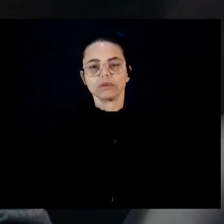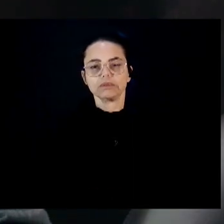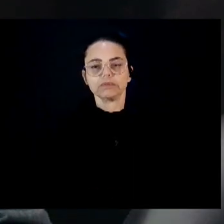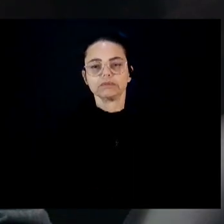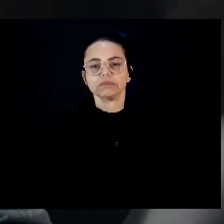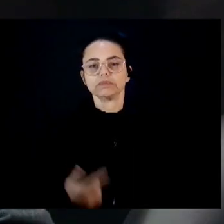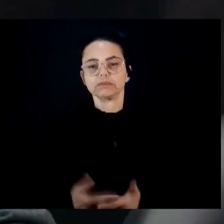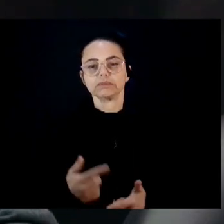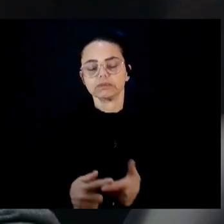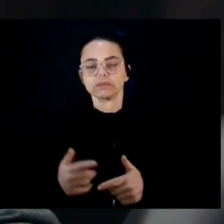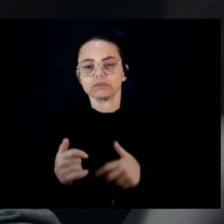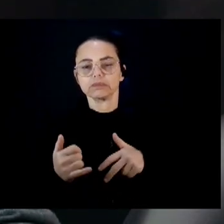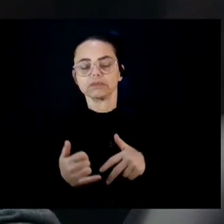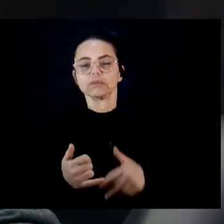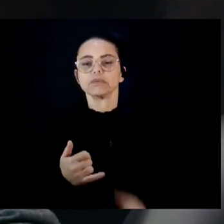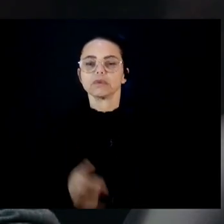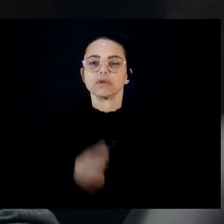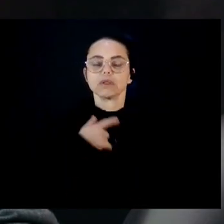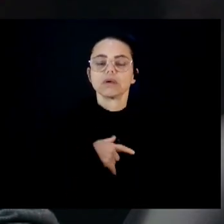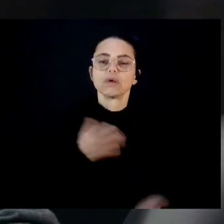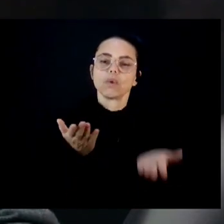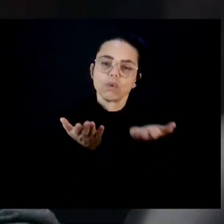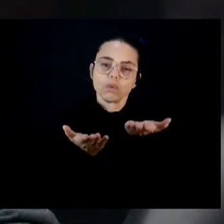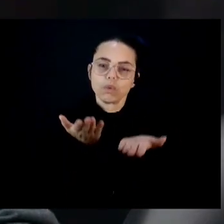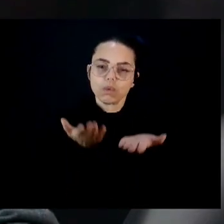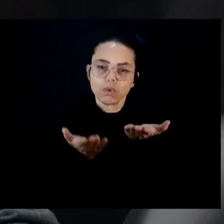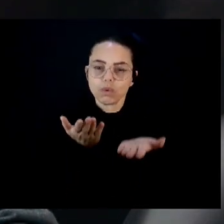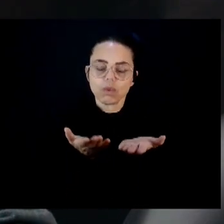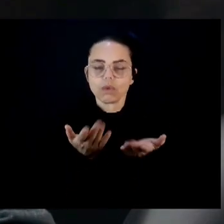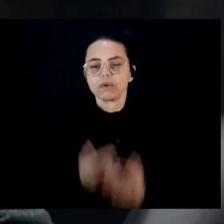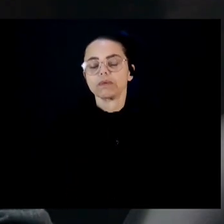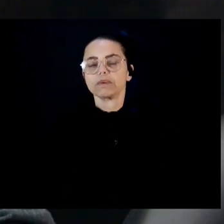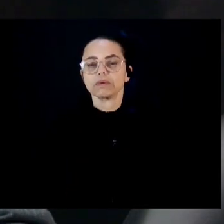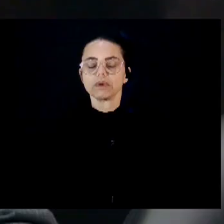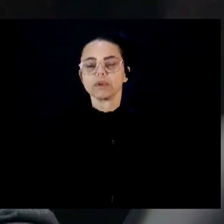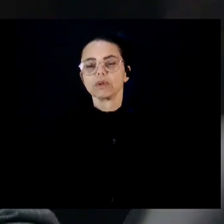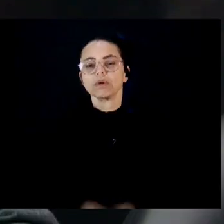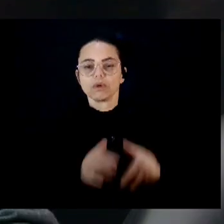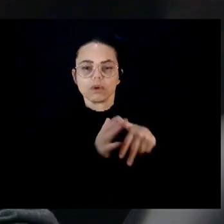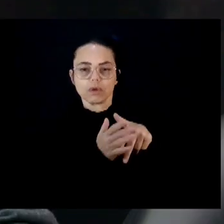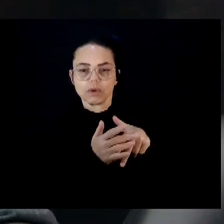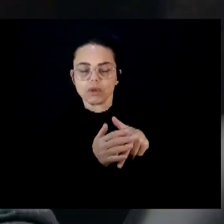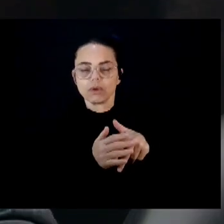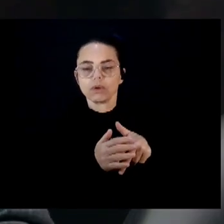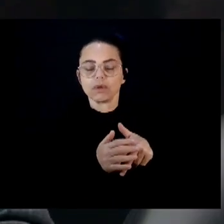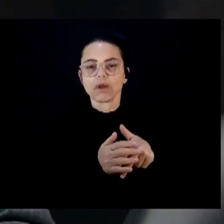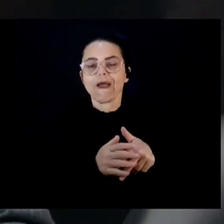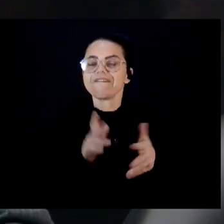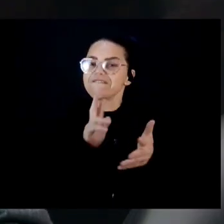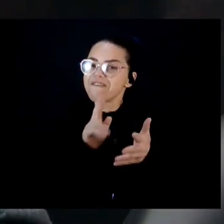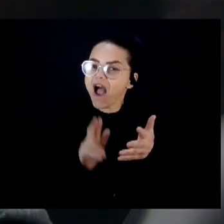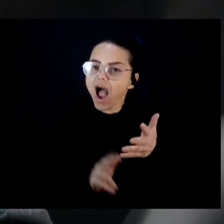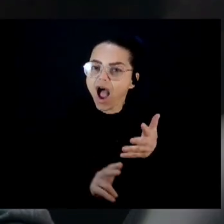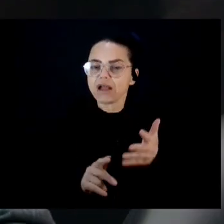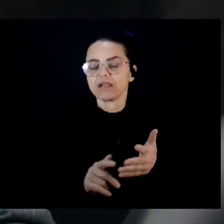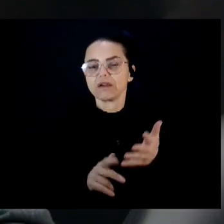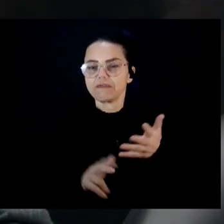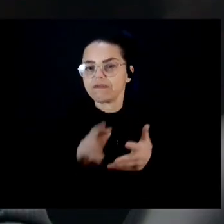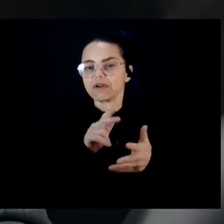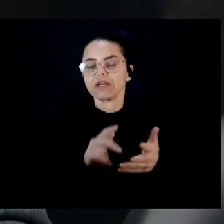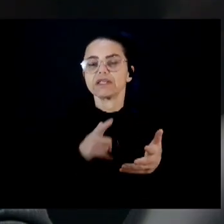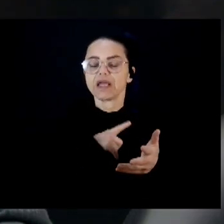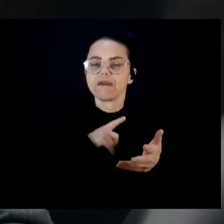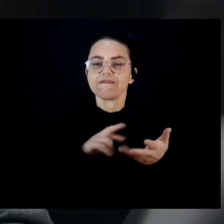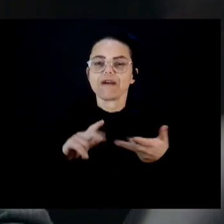pacientes que a virtude está no equilíbrio, Uhum. não é? Então, quando a gente pega um paciente com excesso de vitamina, muitas vezes, Rúbia, ele ainda não